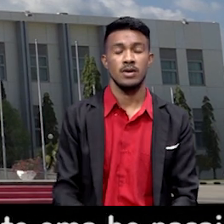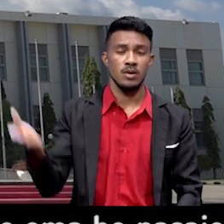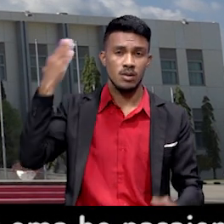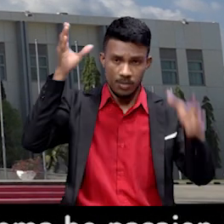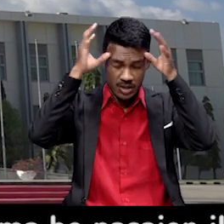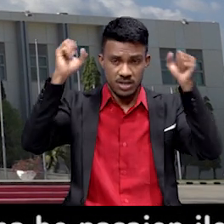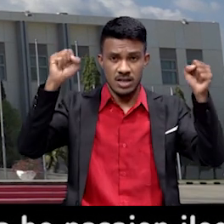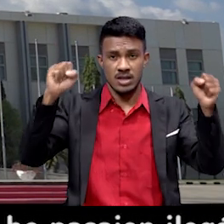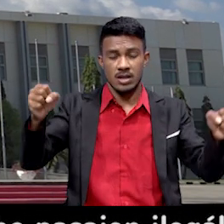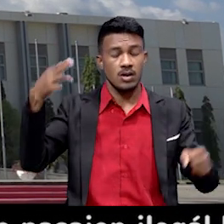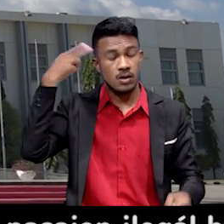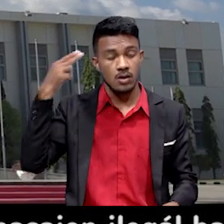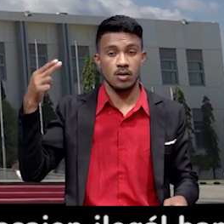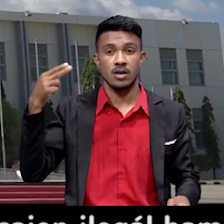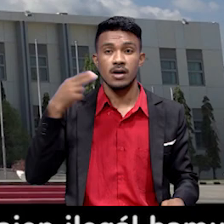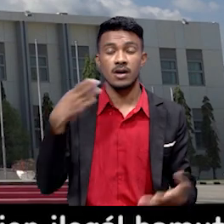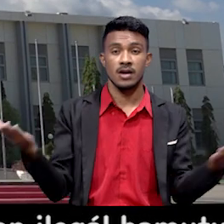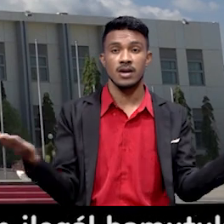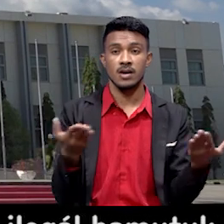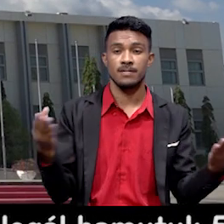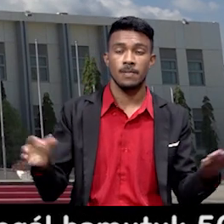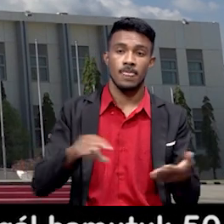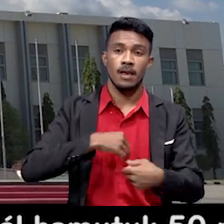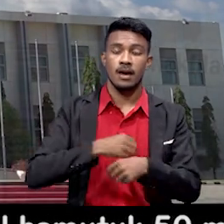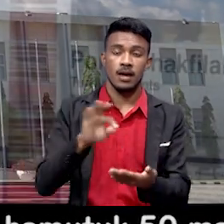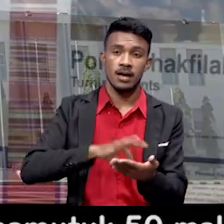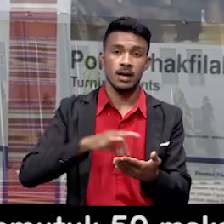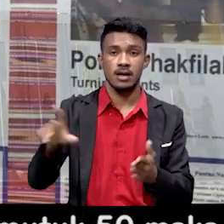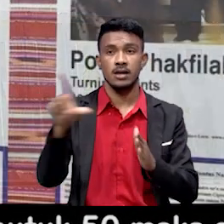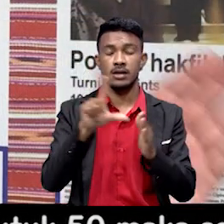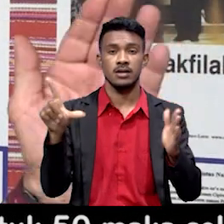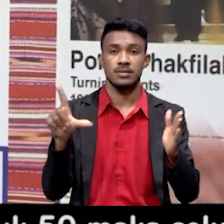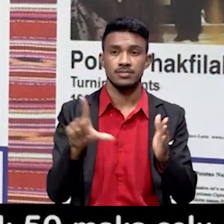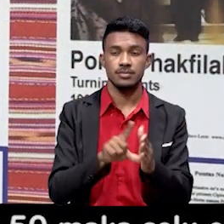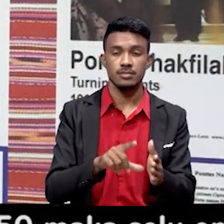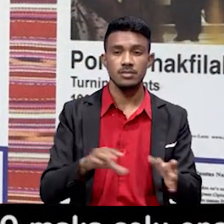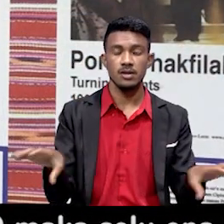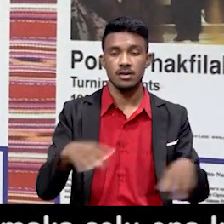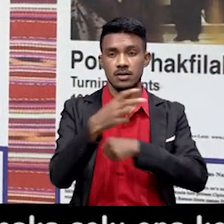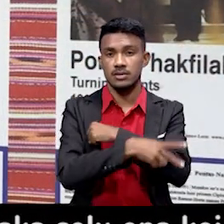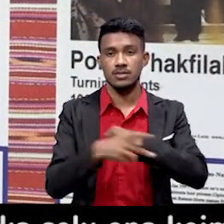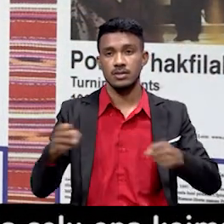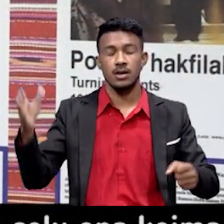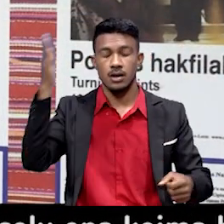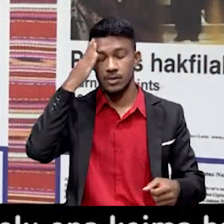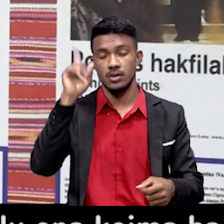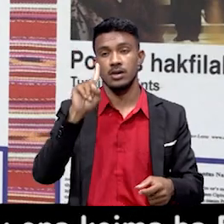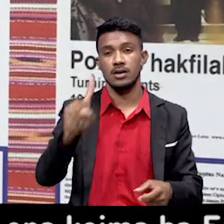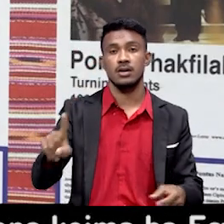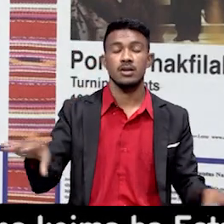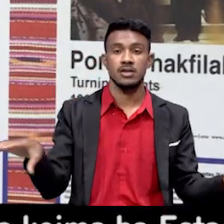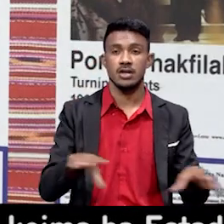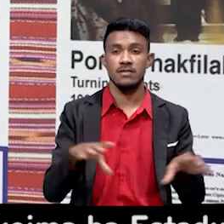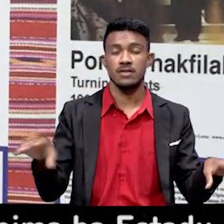Ex-presidente Republika José Ramos Horta nebe promulga lei pensão vitalícia e a momento neba o hanoi ida katak pensão ne